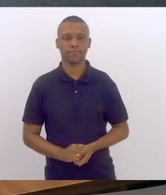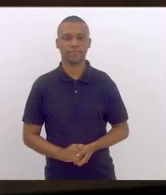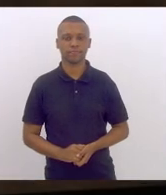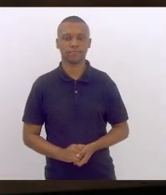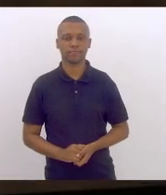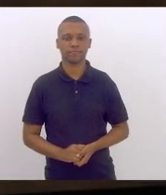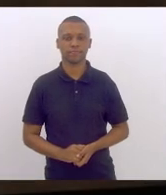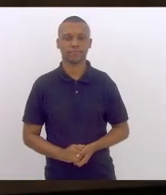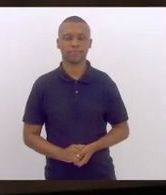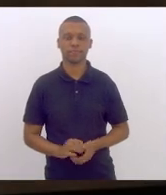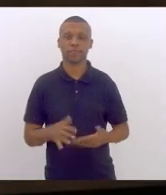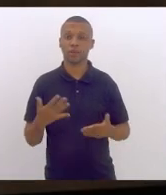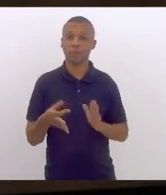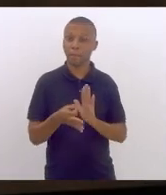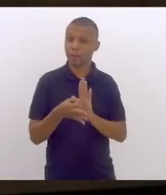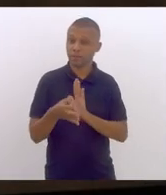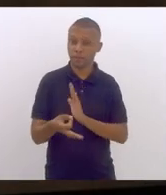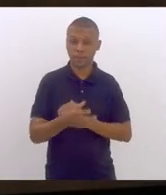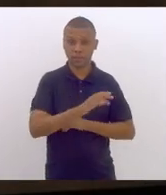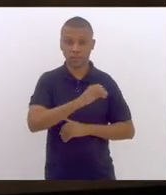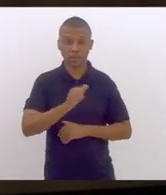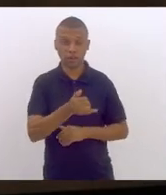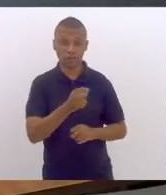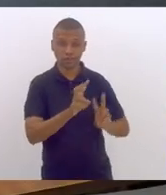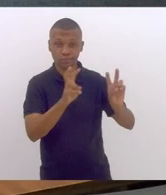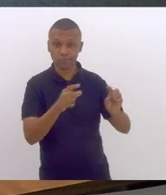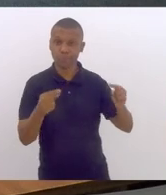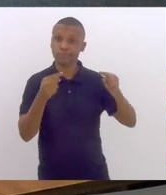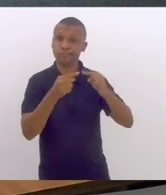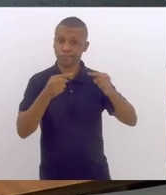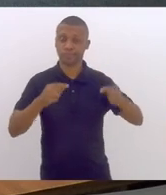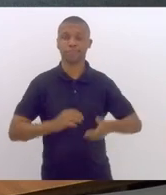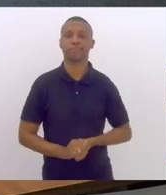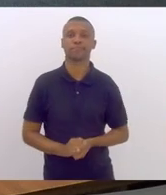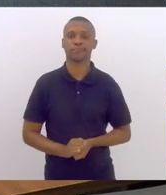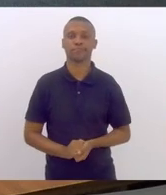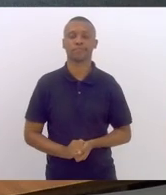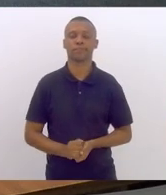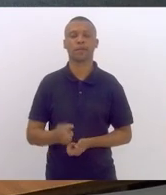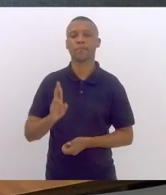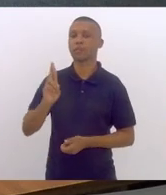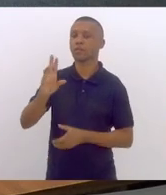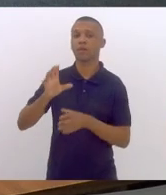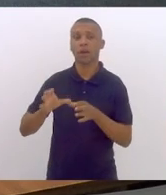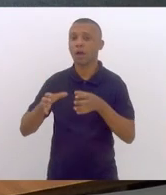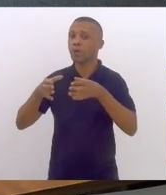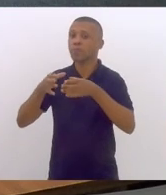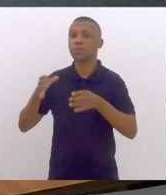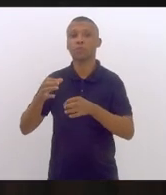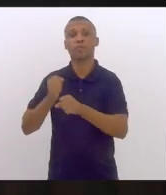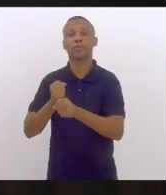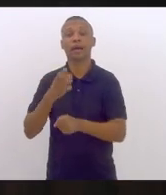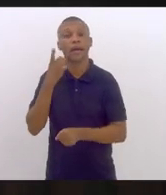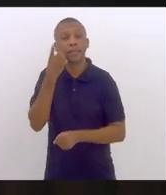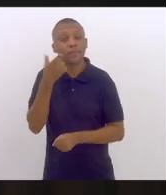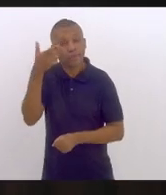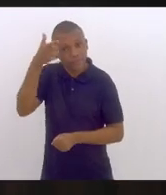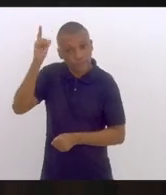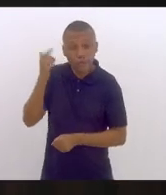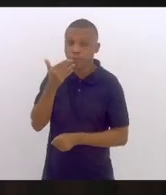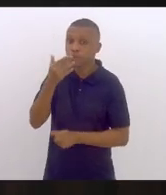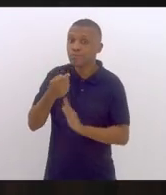sigo parecer da ccj no mérito senhor presidente pela comissão de orçamento Deputado Luiz Paulo porque agora sendo